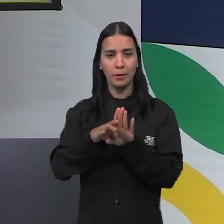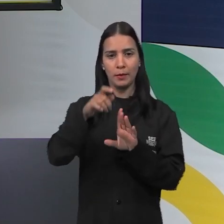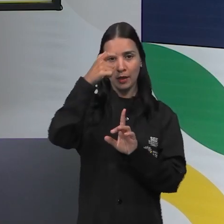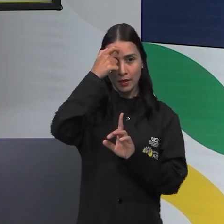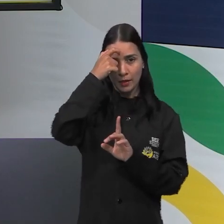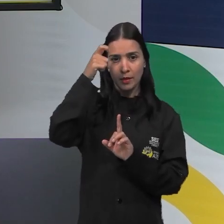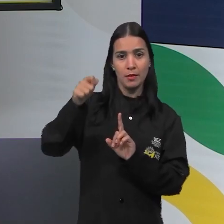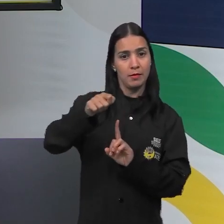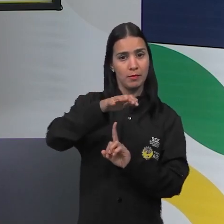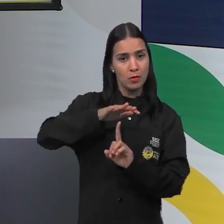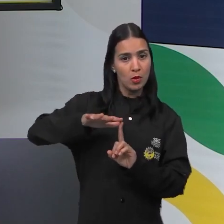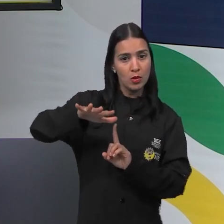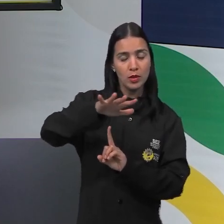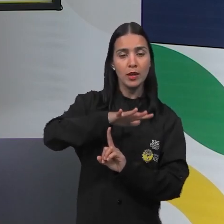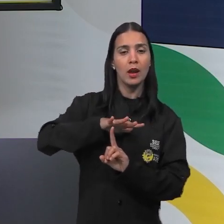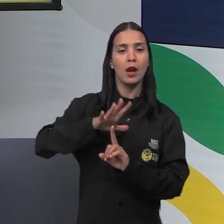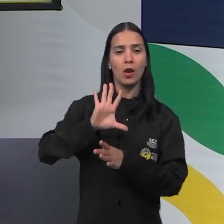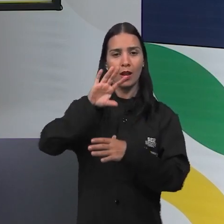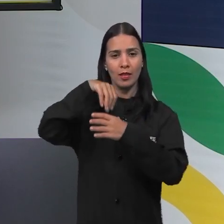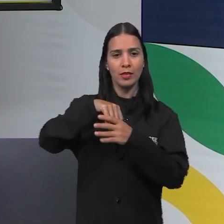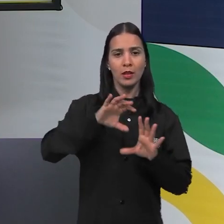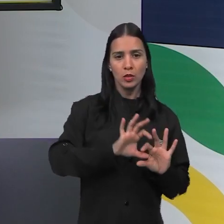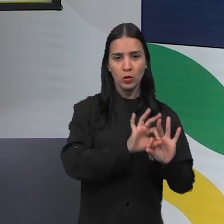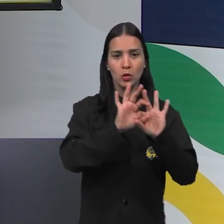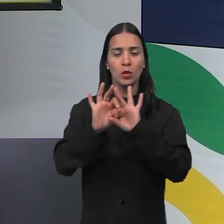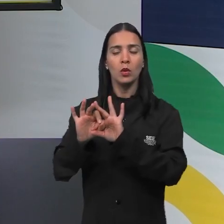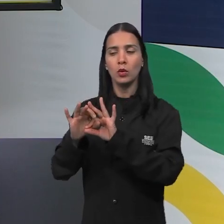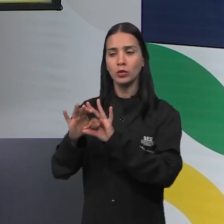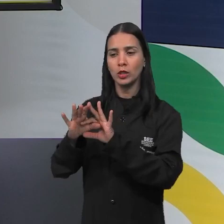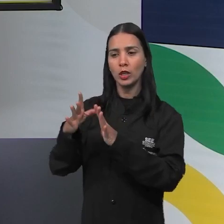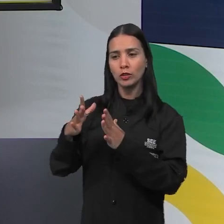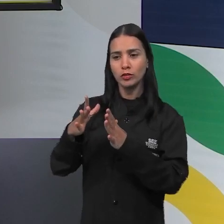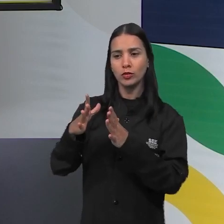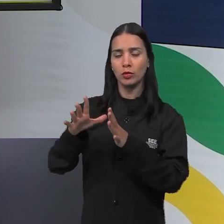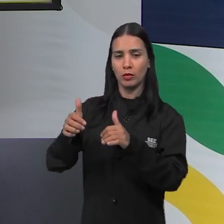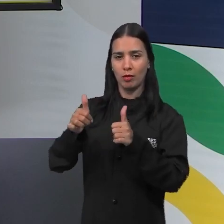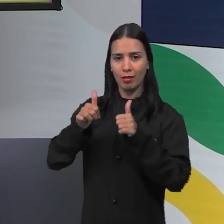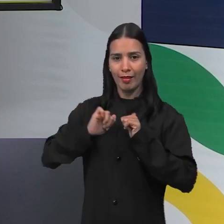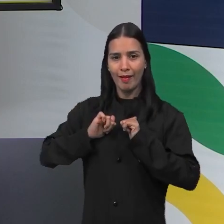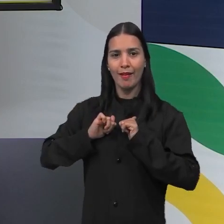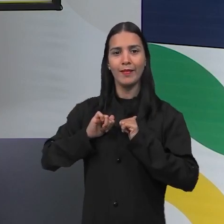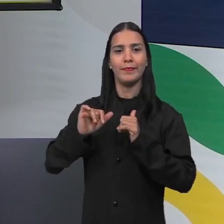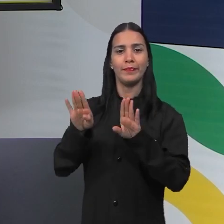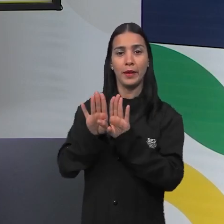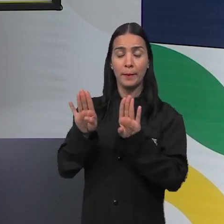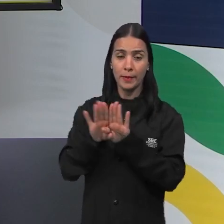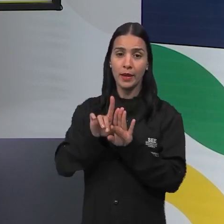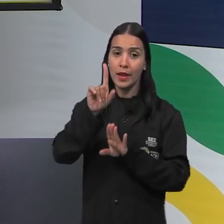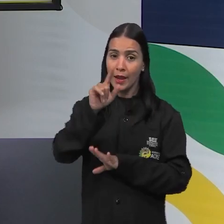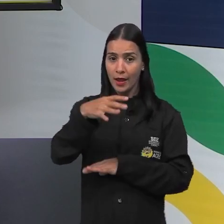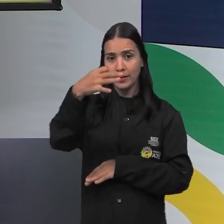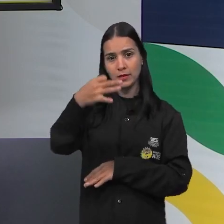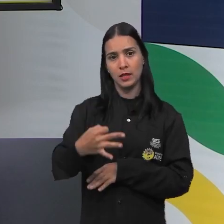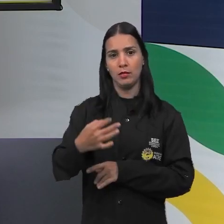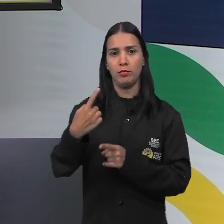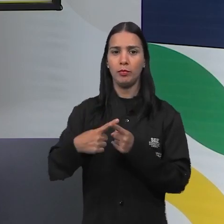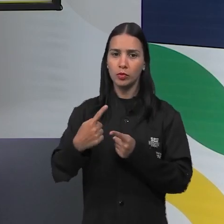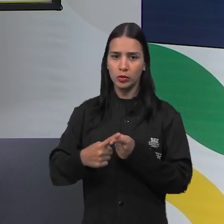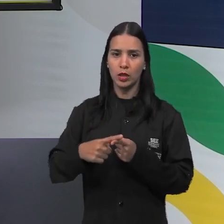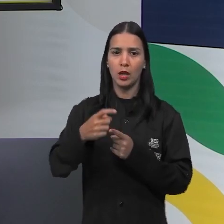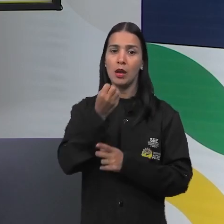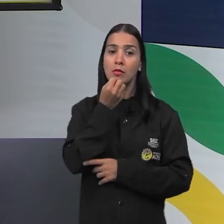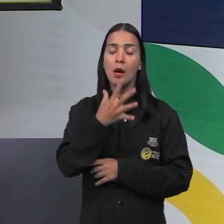da ação do fair play é essencial. Então ele assumiu a responsabilidade e compreendeu que, tipo, olha, eu cometi uma falta e ninguém percebeu, mas eu sei que isso